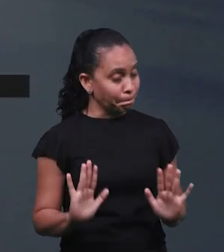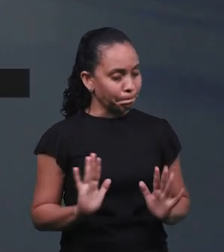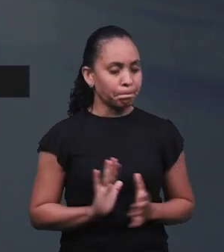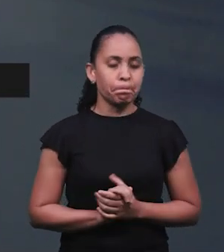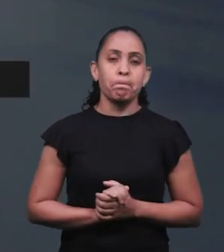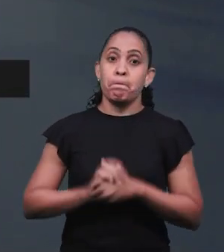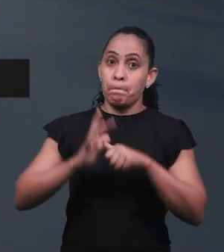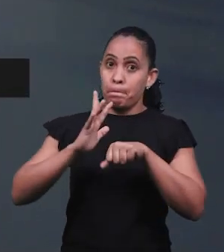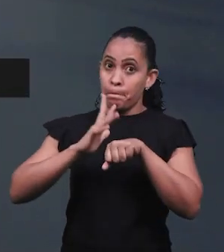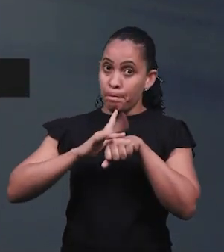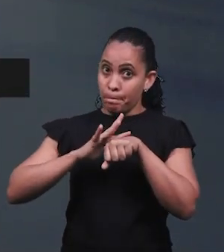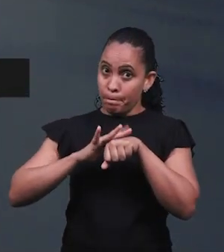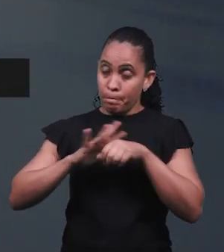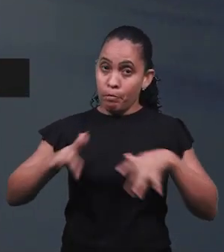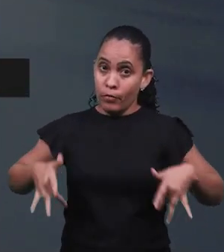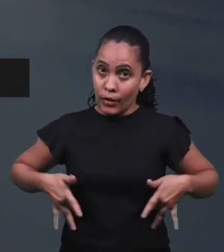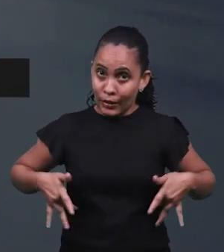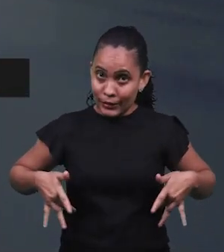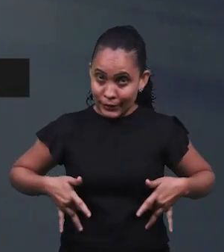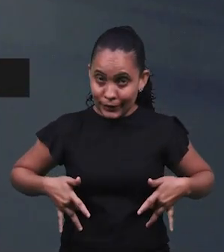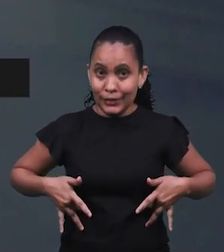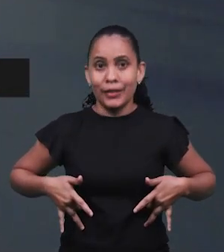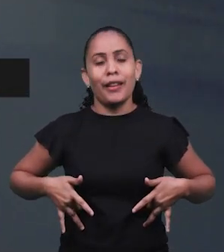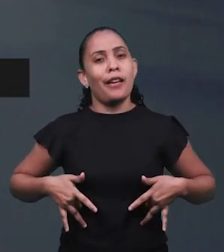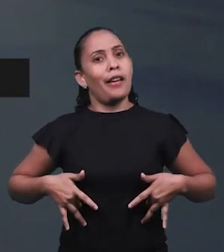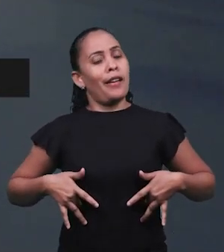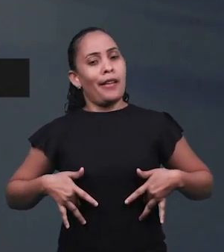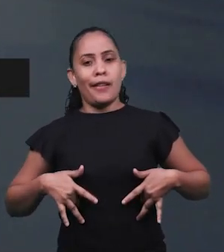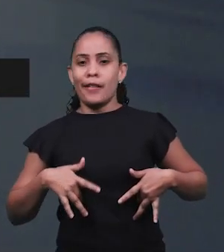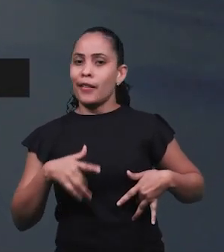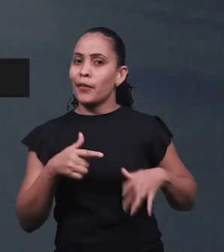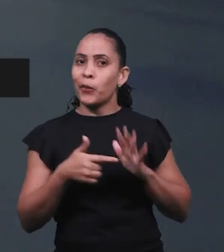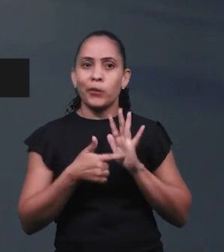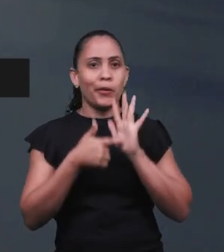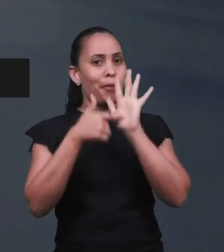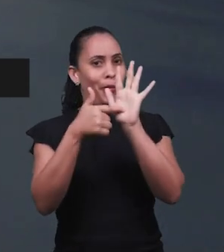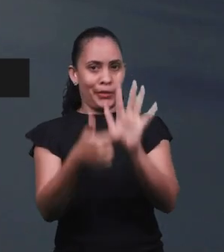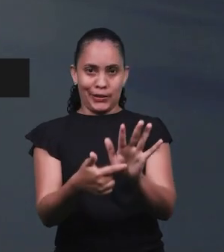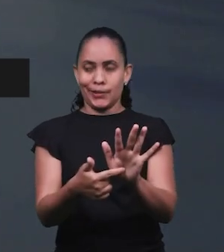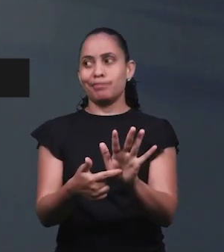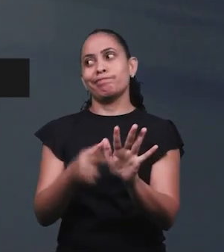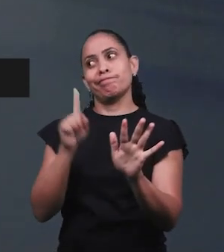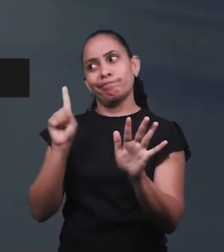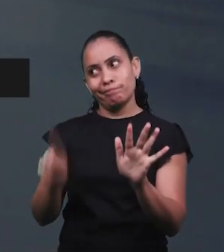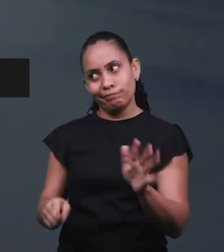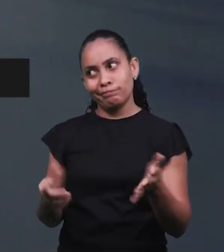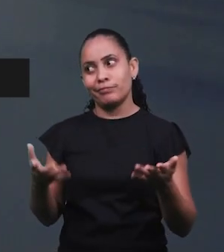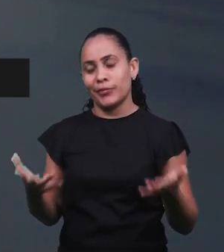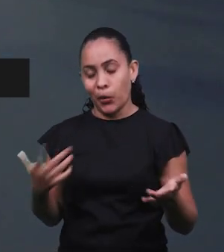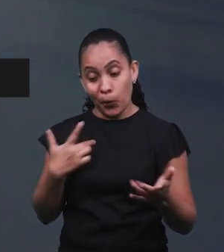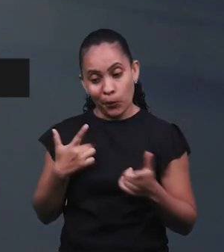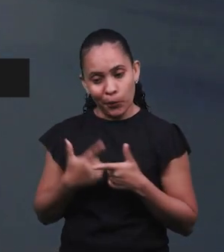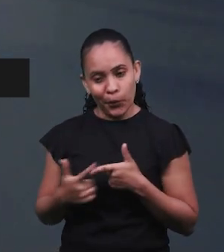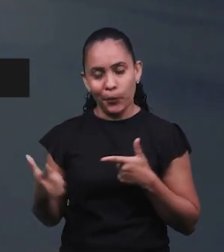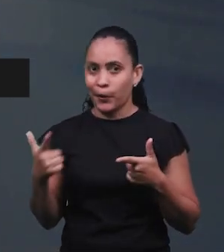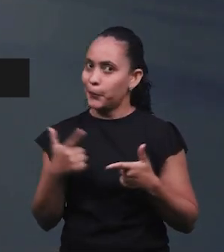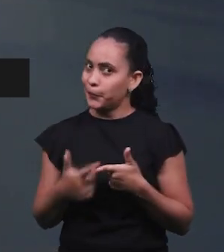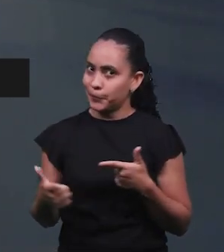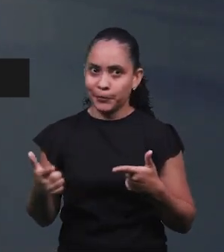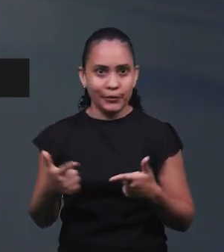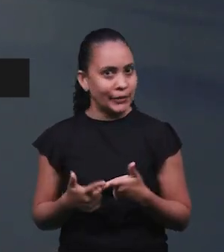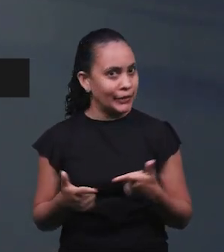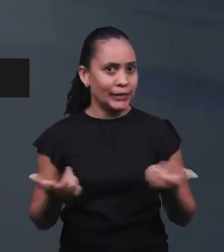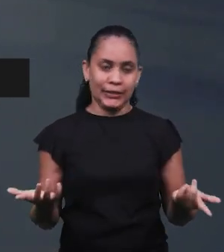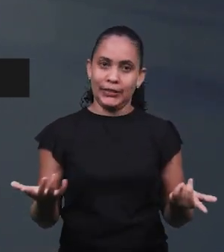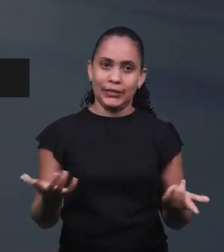doença renal crônica ela é assintomática. Essa é a grande questão. Então, como tudo